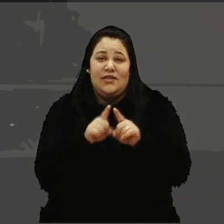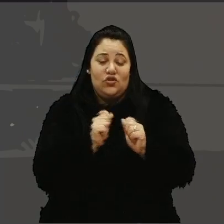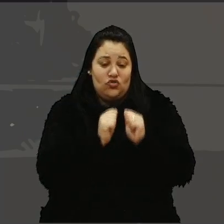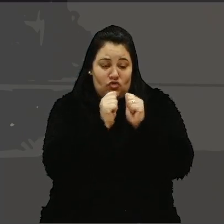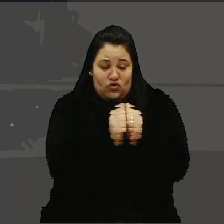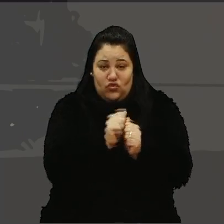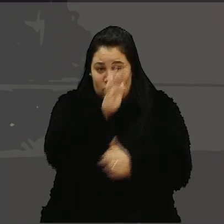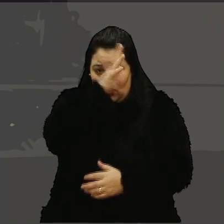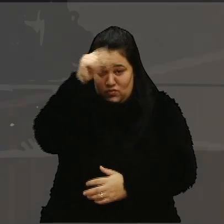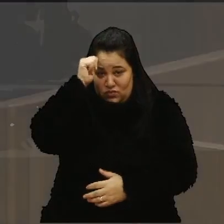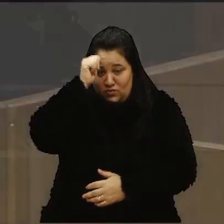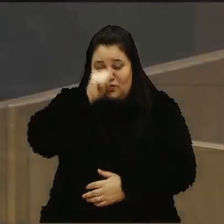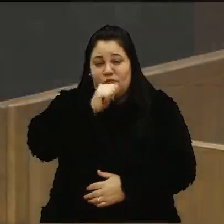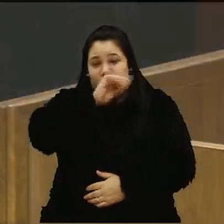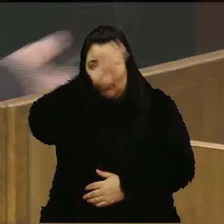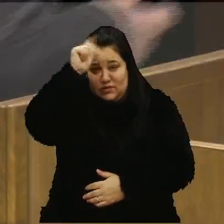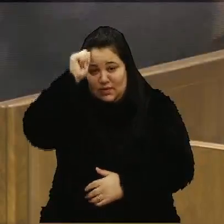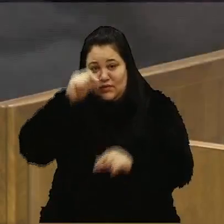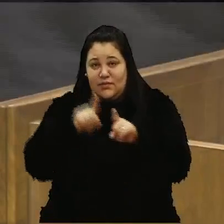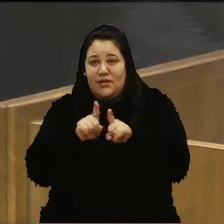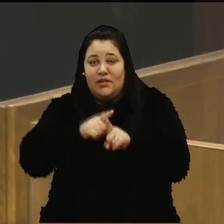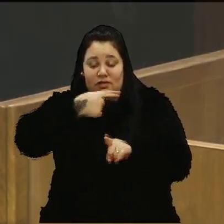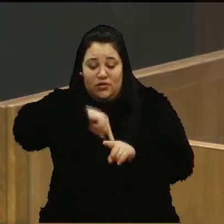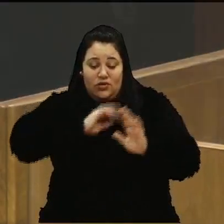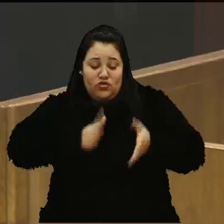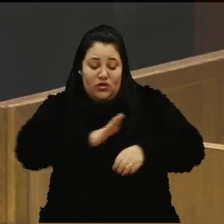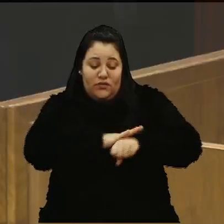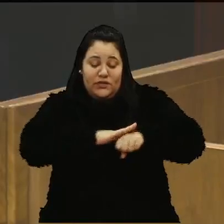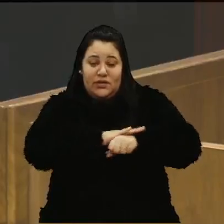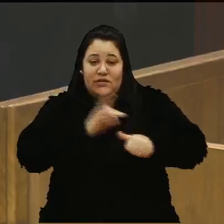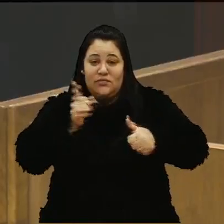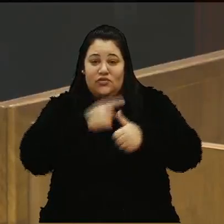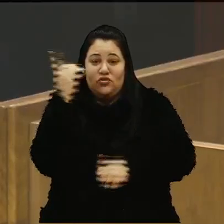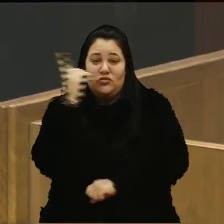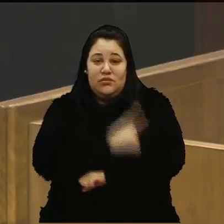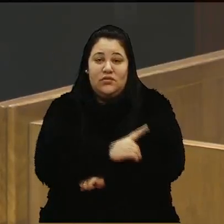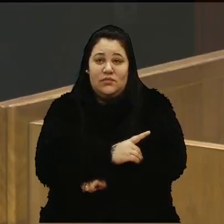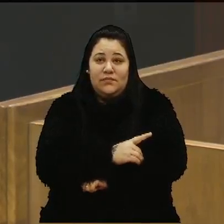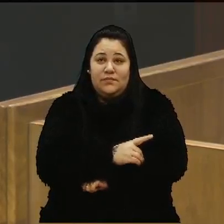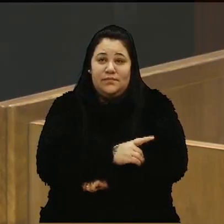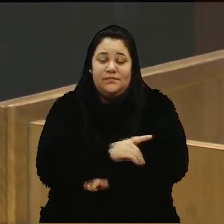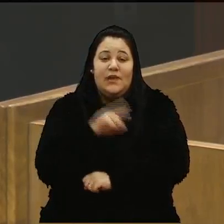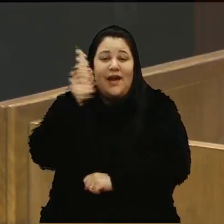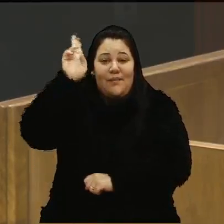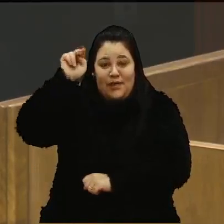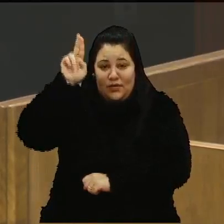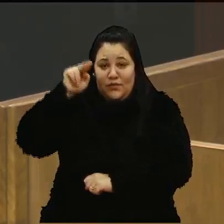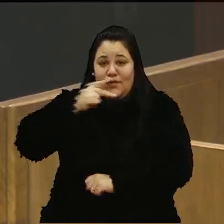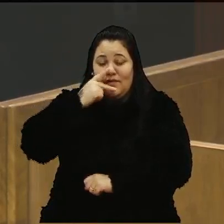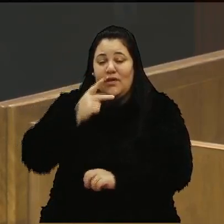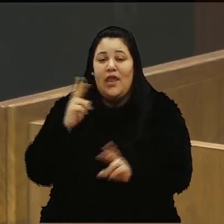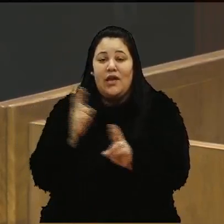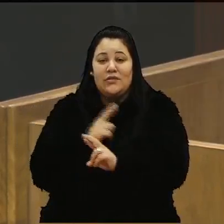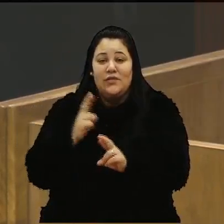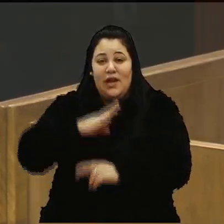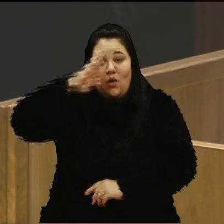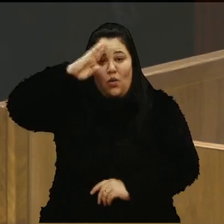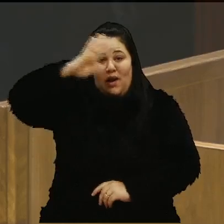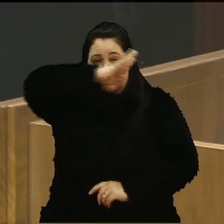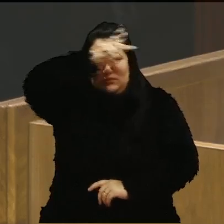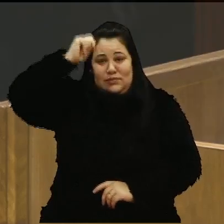guarda municipal. A gente falou lá no dia 1º de abril da questão da guarda municipal nas escolas,